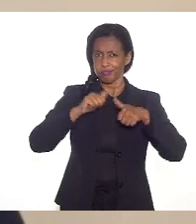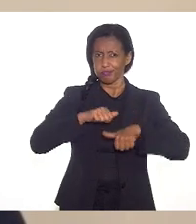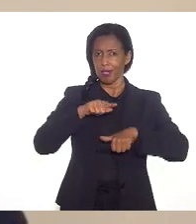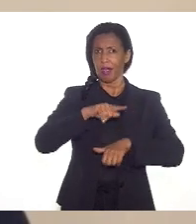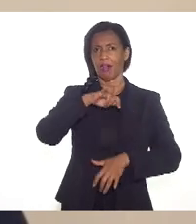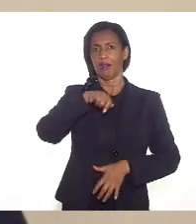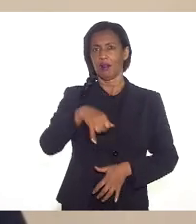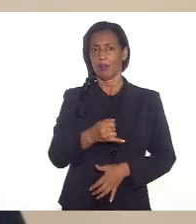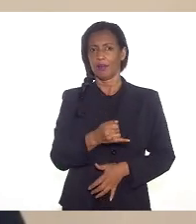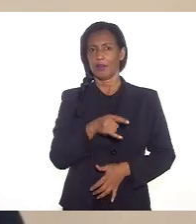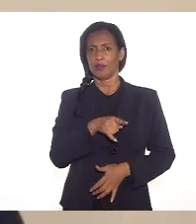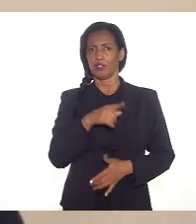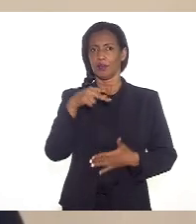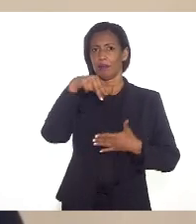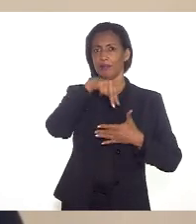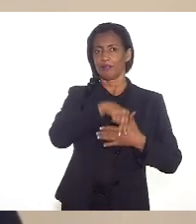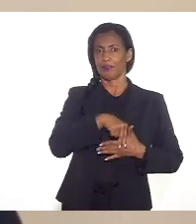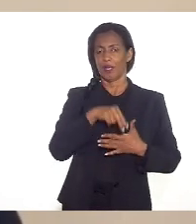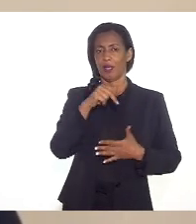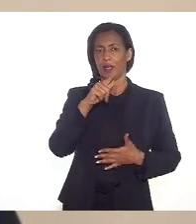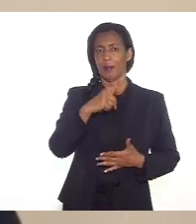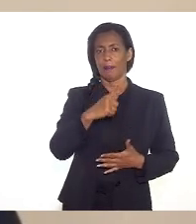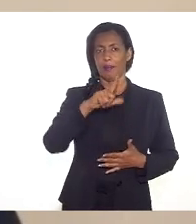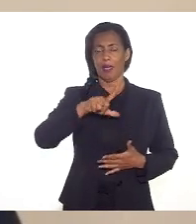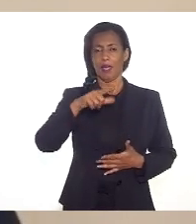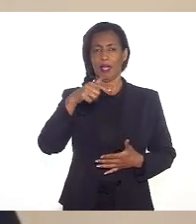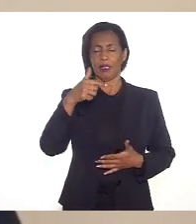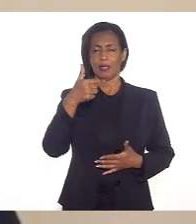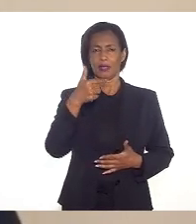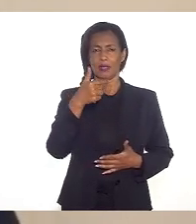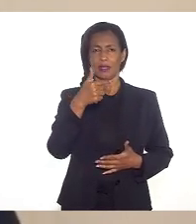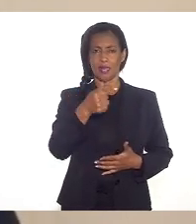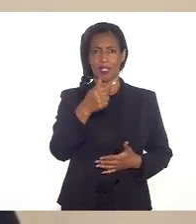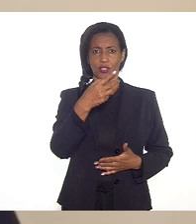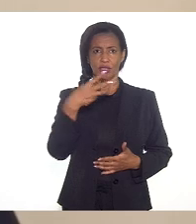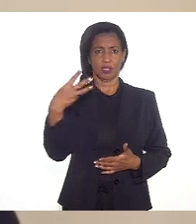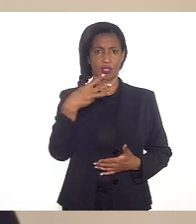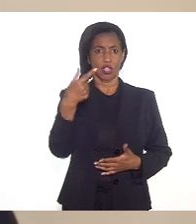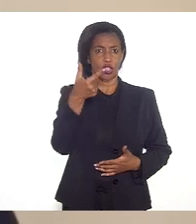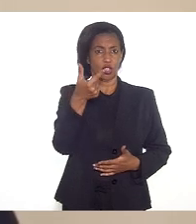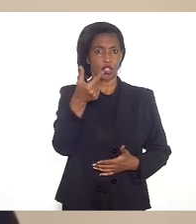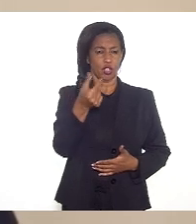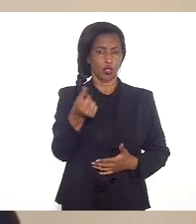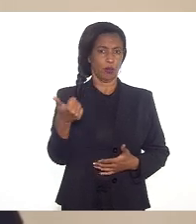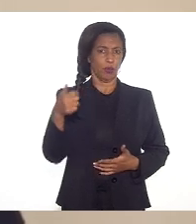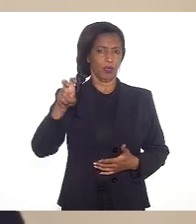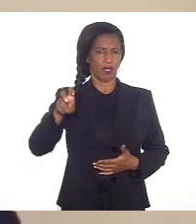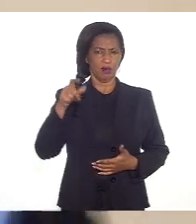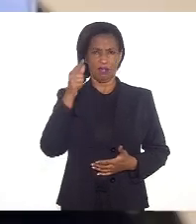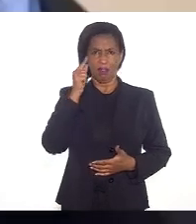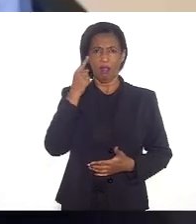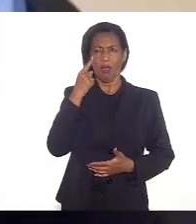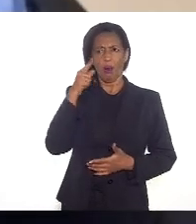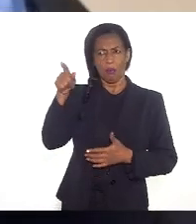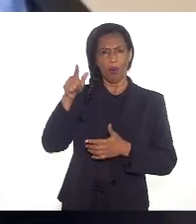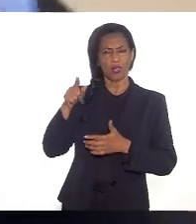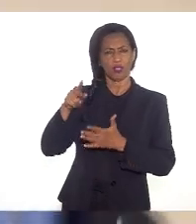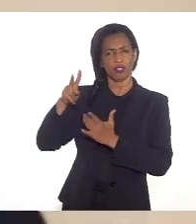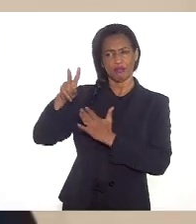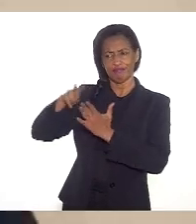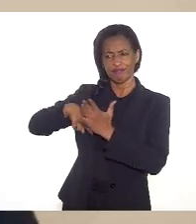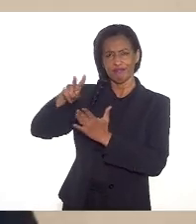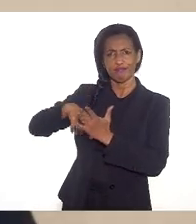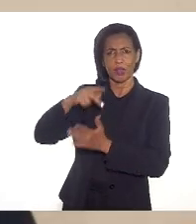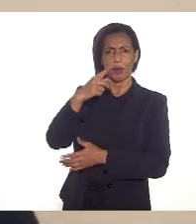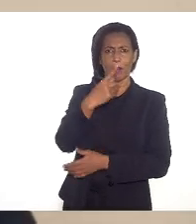possibilidade de uma anexação ao PL 733 de 2015. Vossa Excelência podia verificar se essa... Como relator,